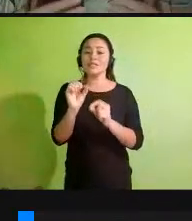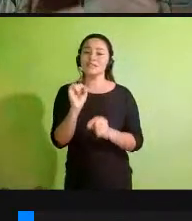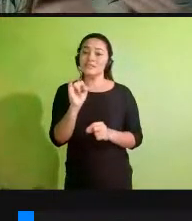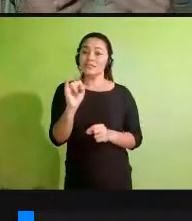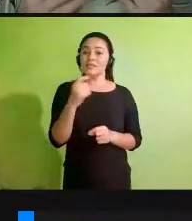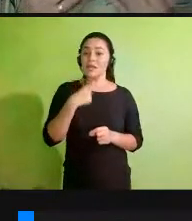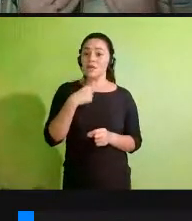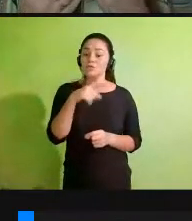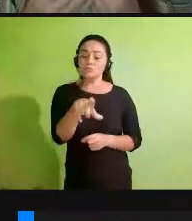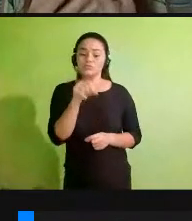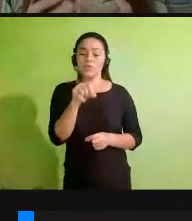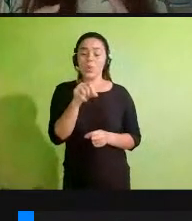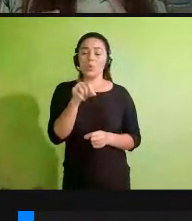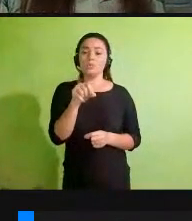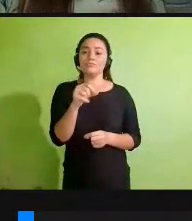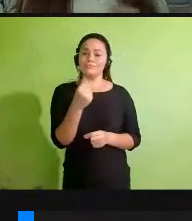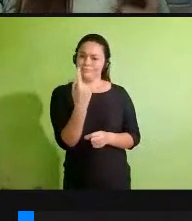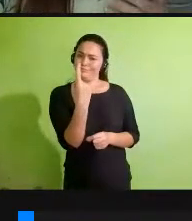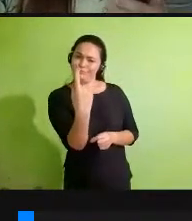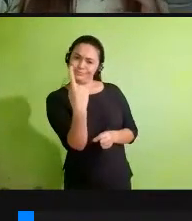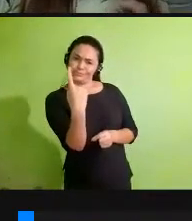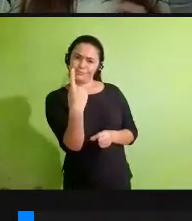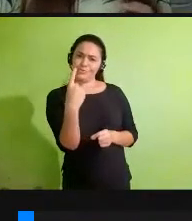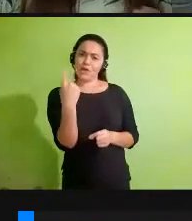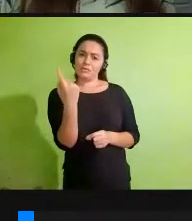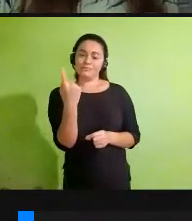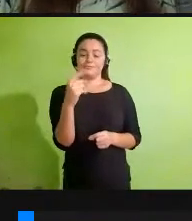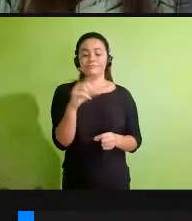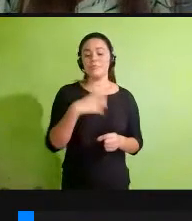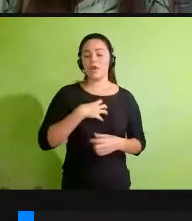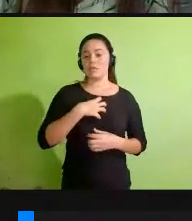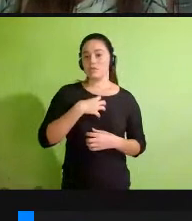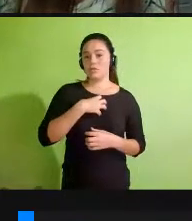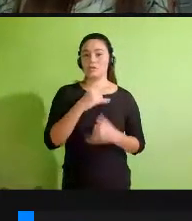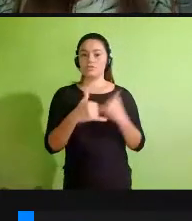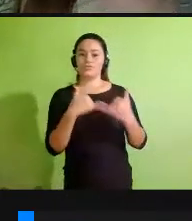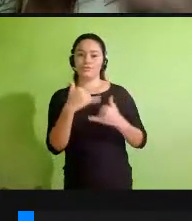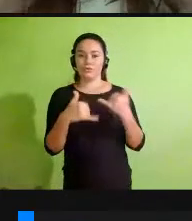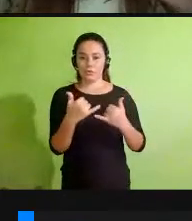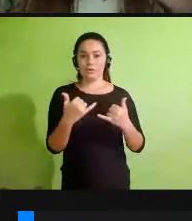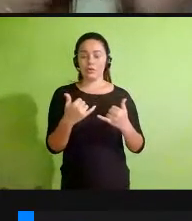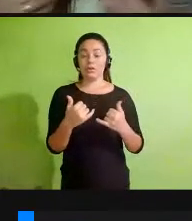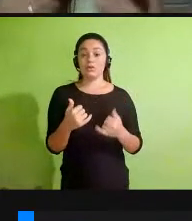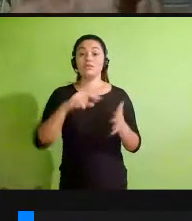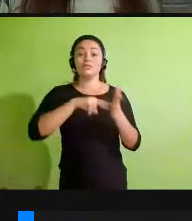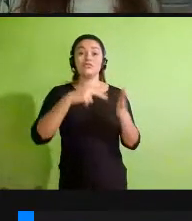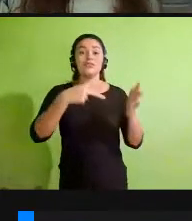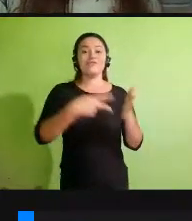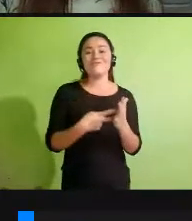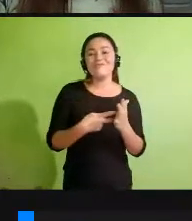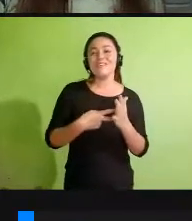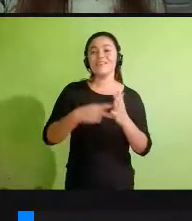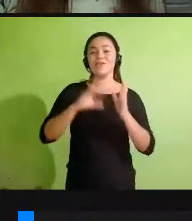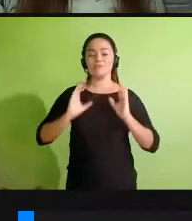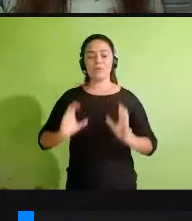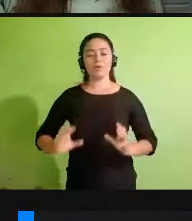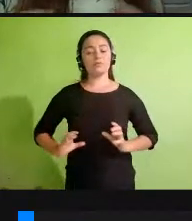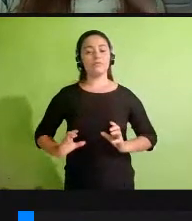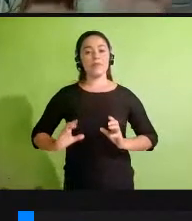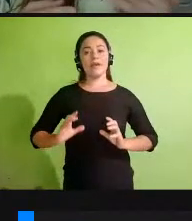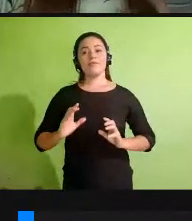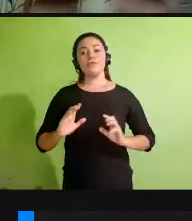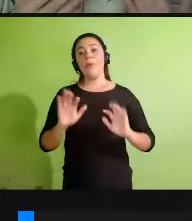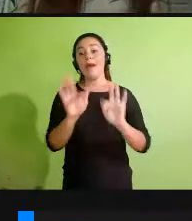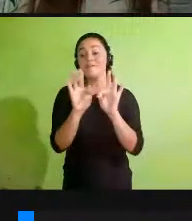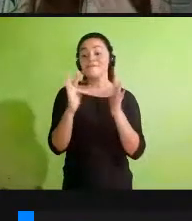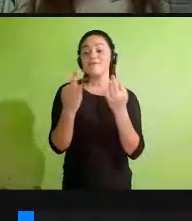alguns momentos essas opções irão se repetir. Até porque, por mais que a gente tenha recriado as histórias, o